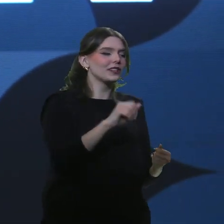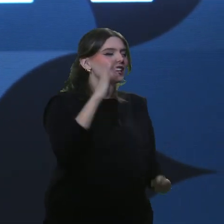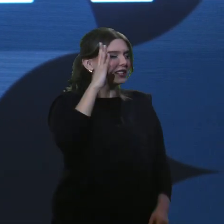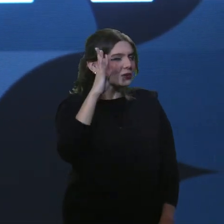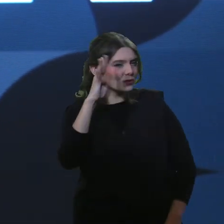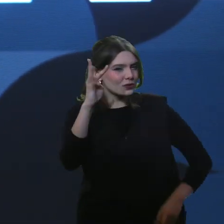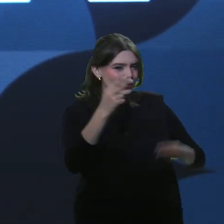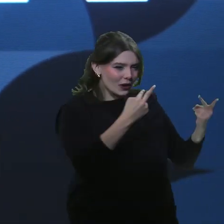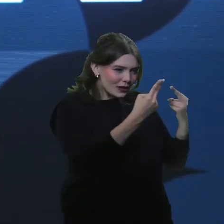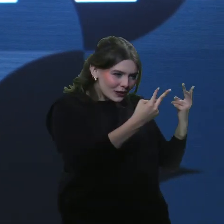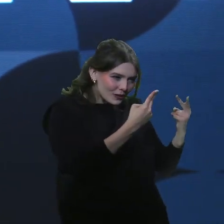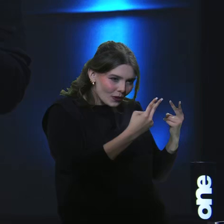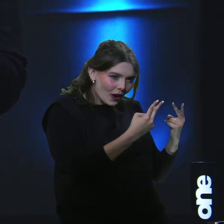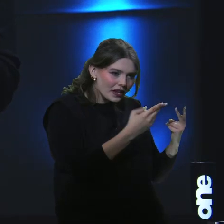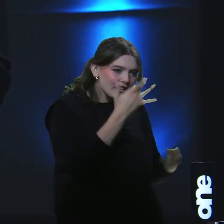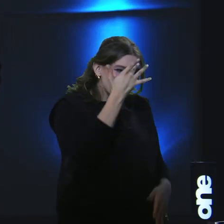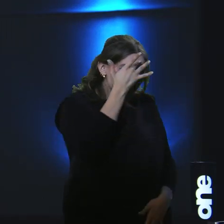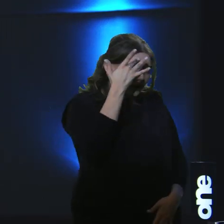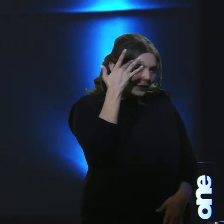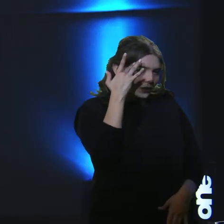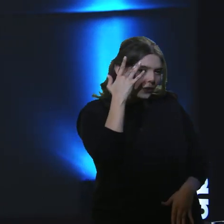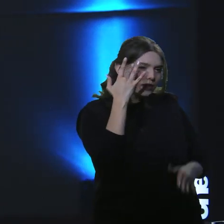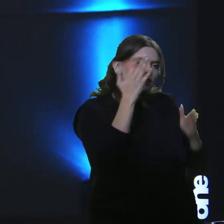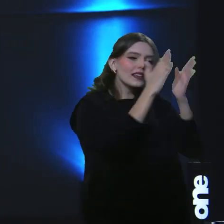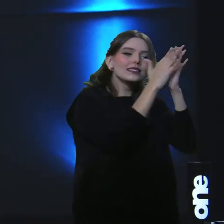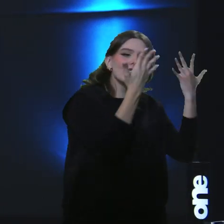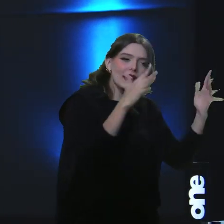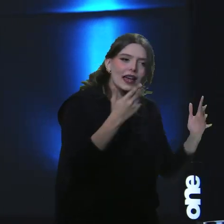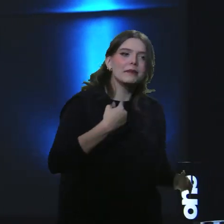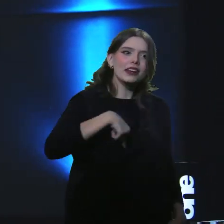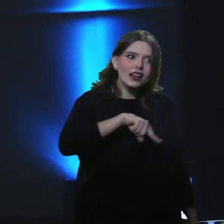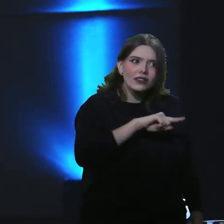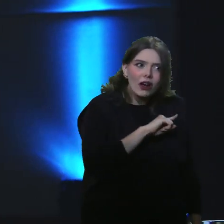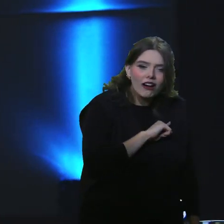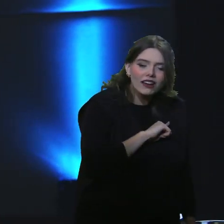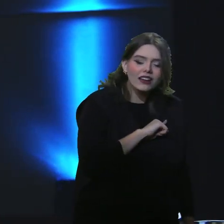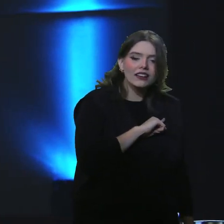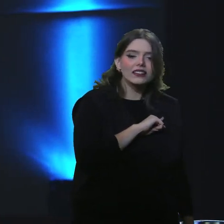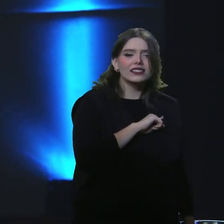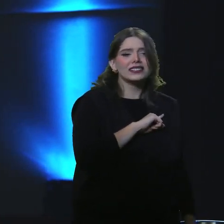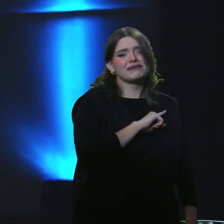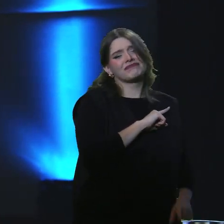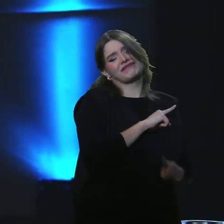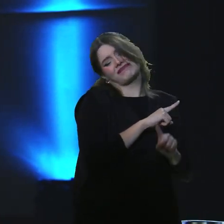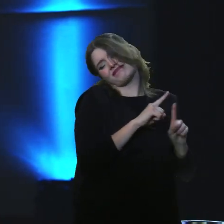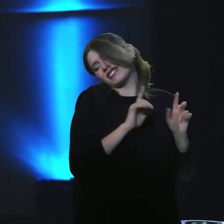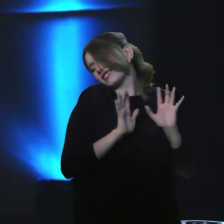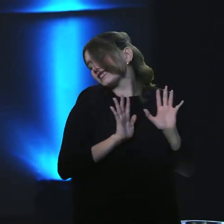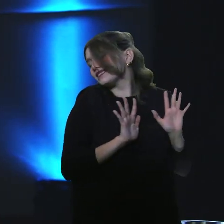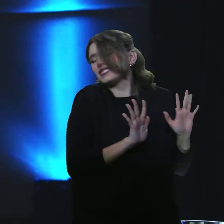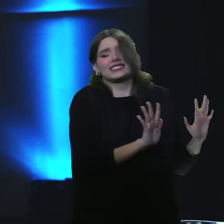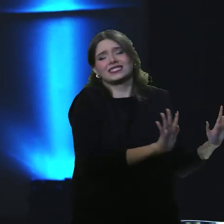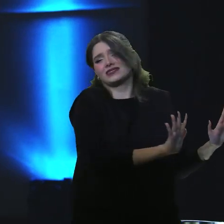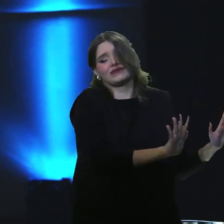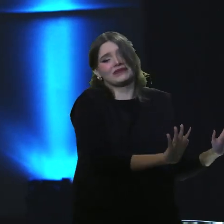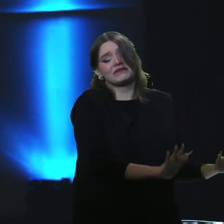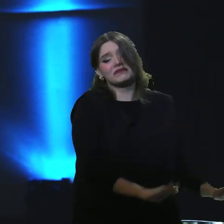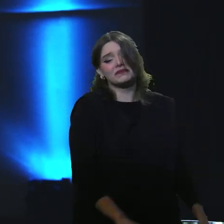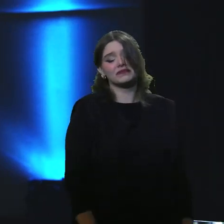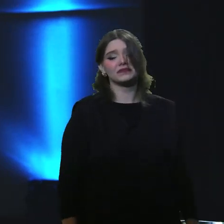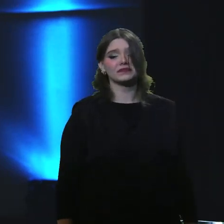coisas desse mundo, que é o aplauso deste mundo e deste tempo. Isso é tão pequeno, cara, tão pequeno.